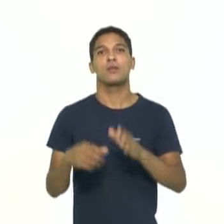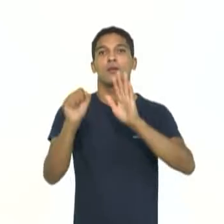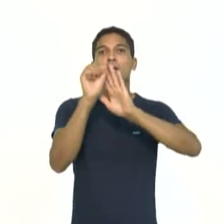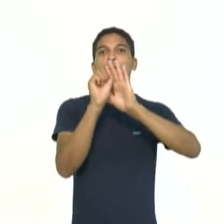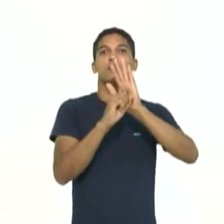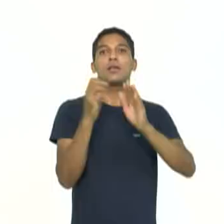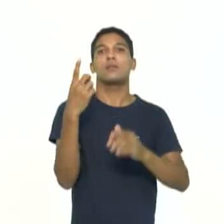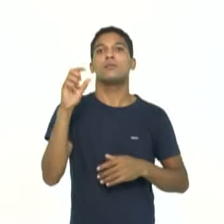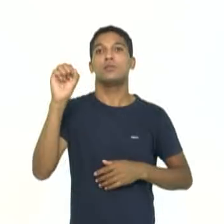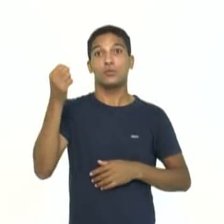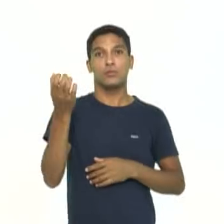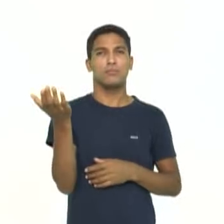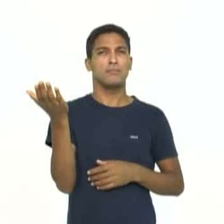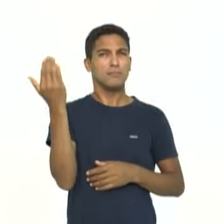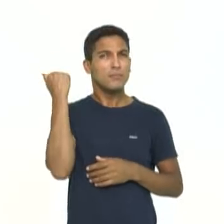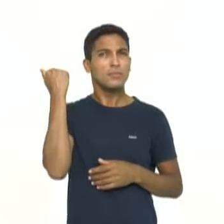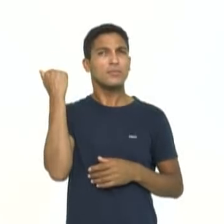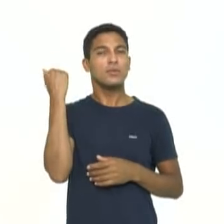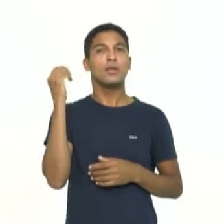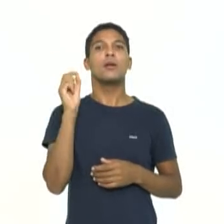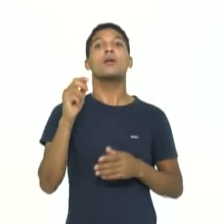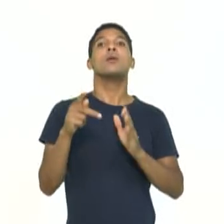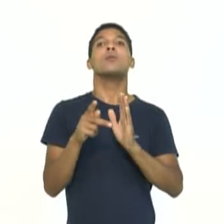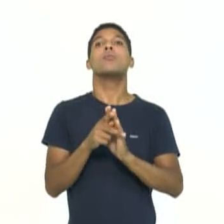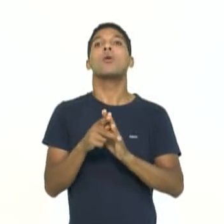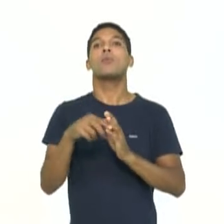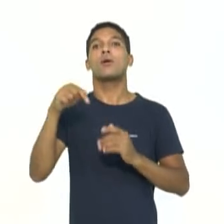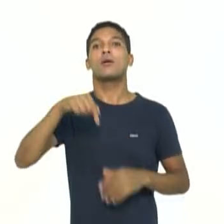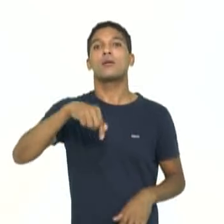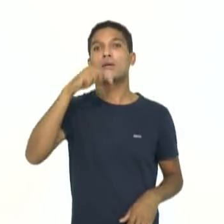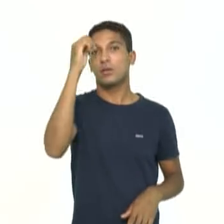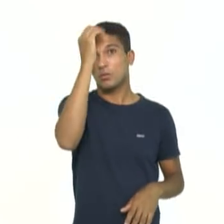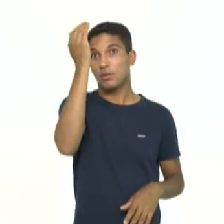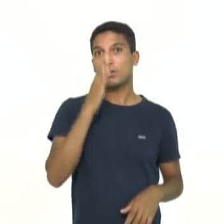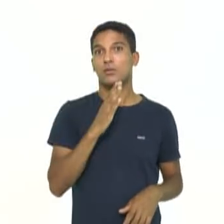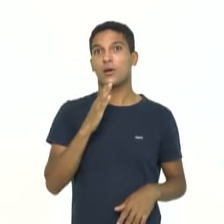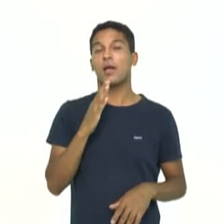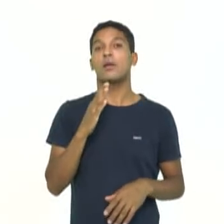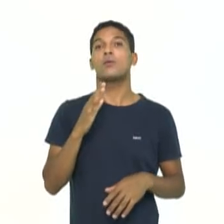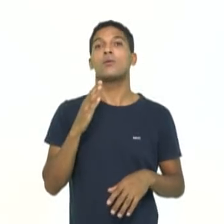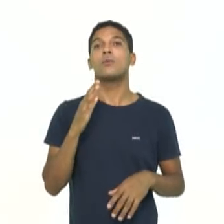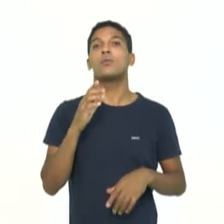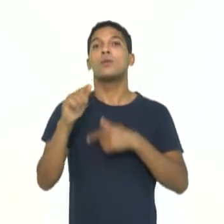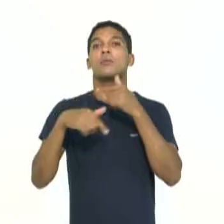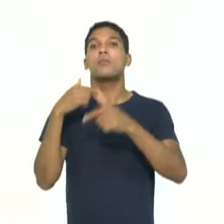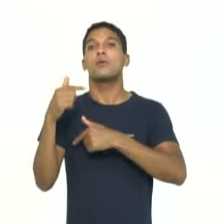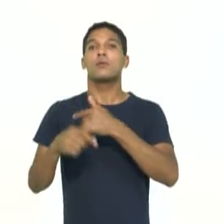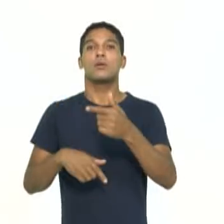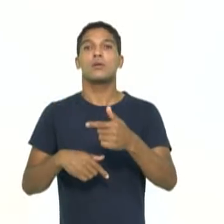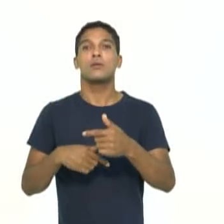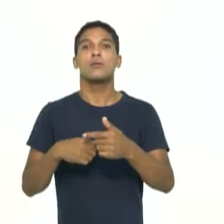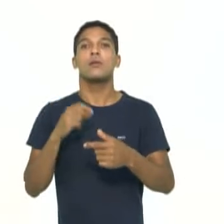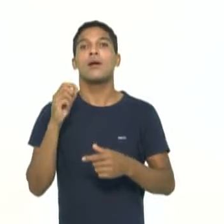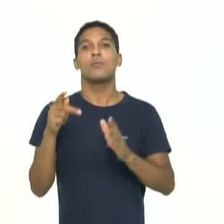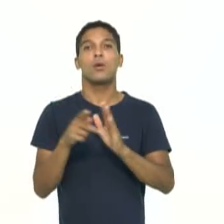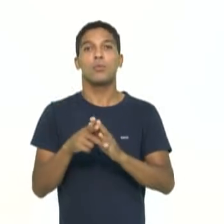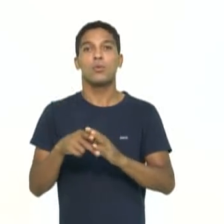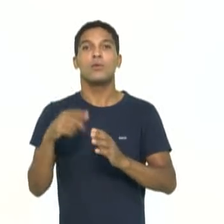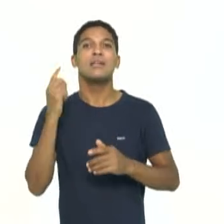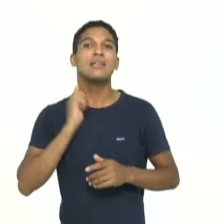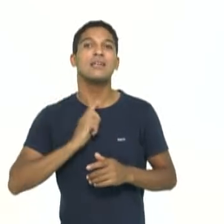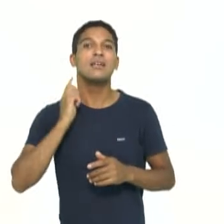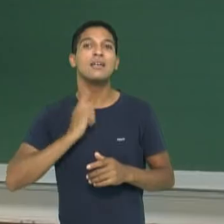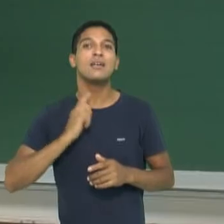para a mineração. Olha lá, e a produção desses alimentos, claro, ficava para depois. Então,